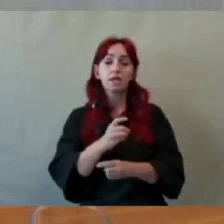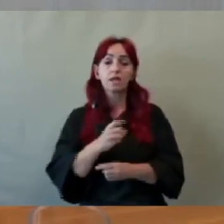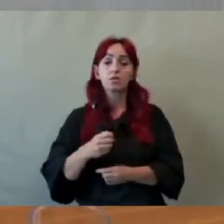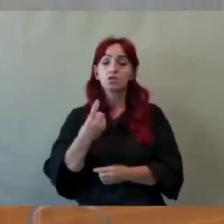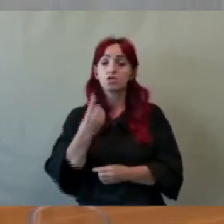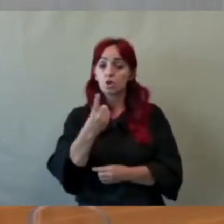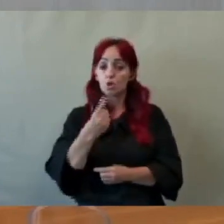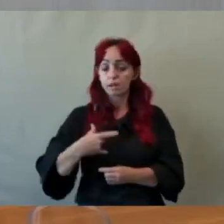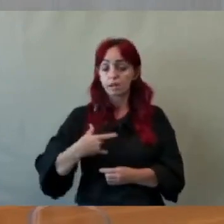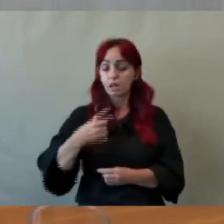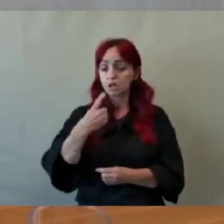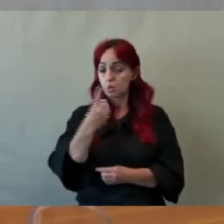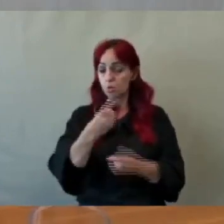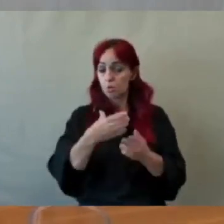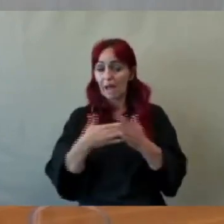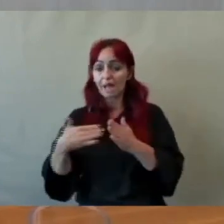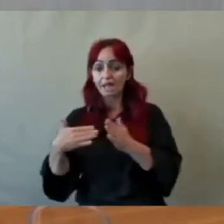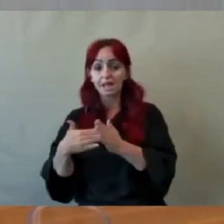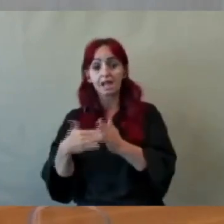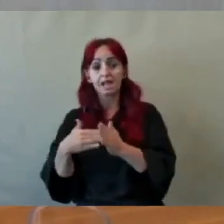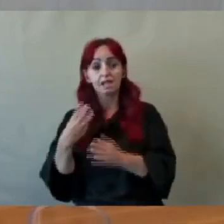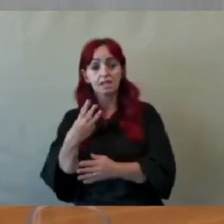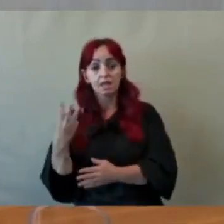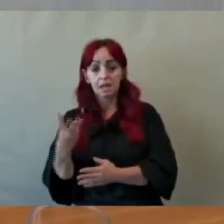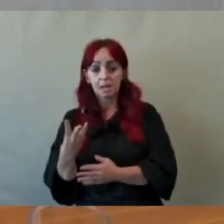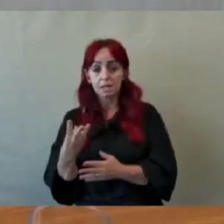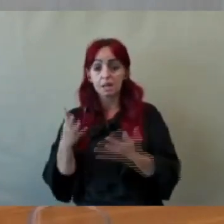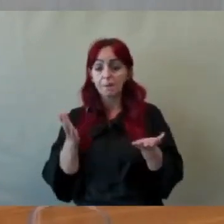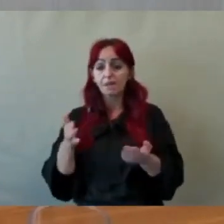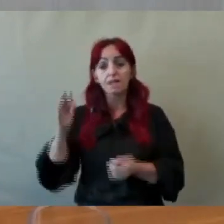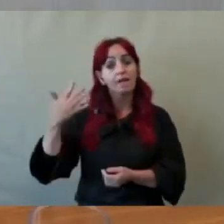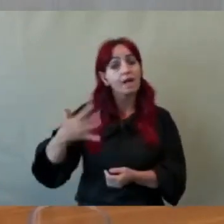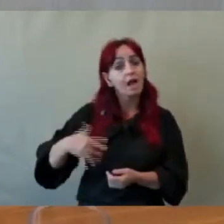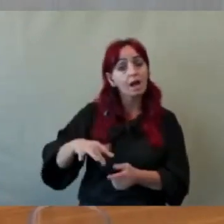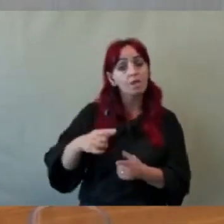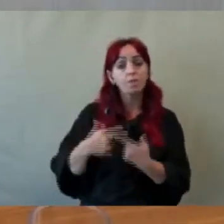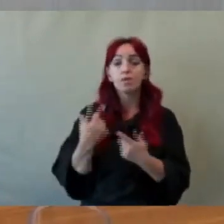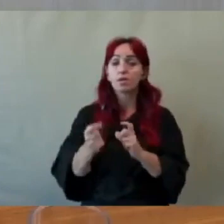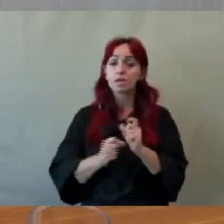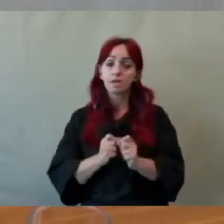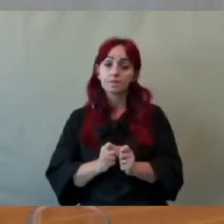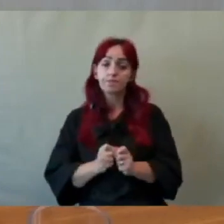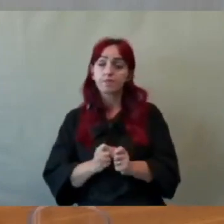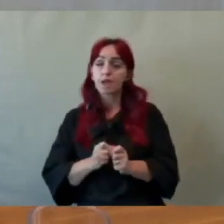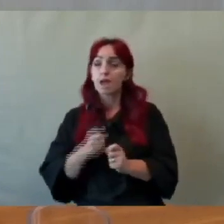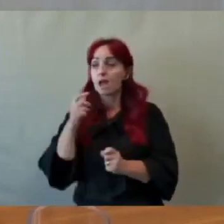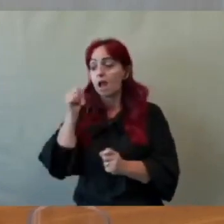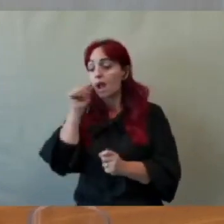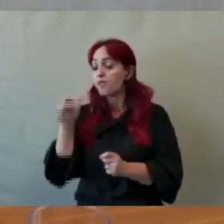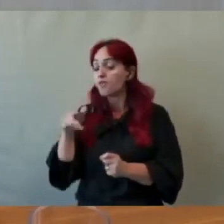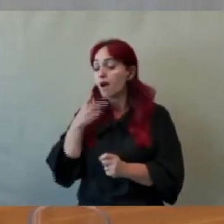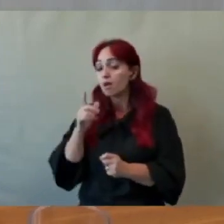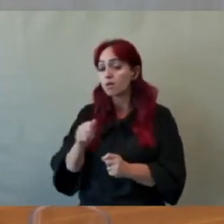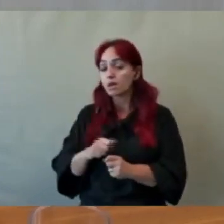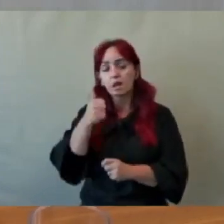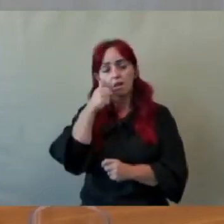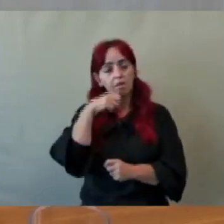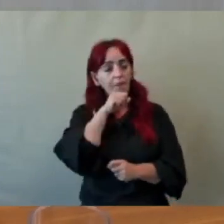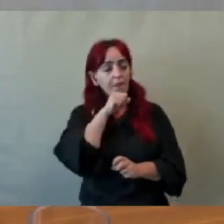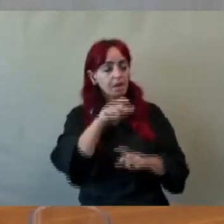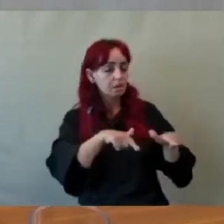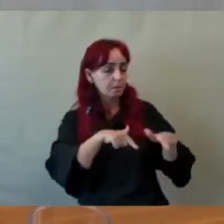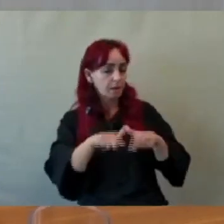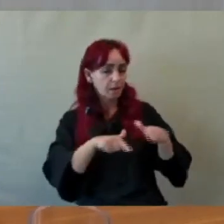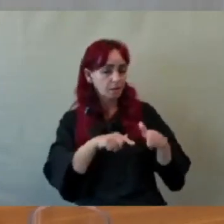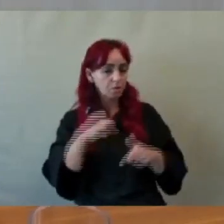reduzindo completamente essas vagas, e que é muito caro, porque, quando a Guelda fala, né, da mãe trabalhadora, é muito importante que a gente